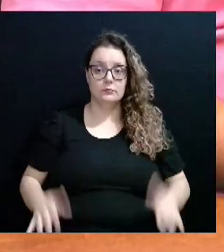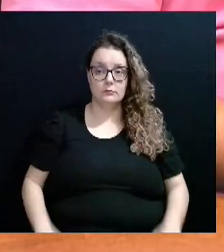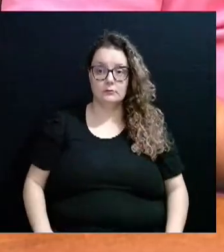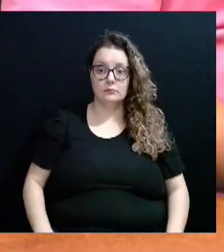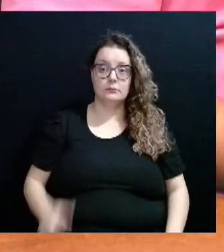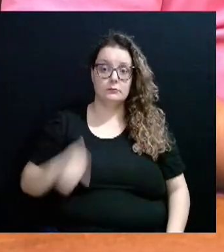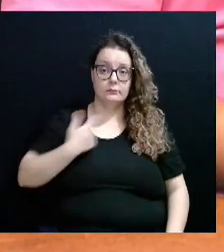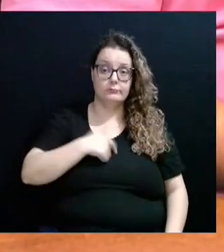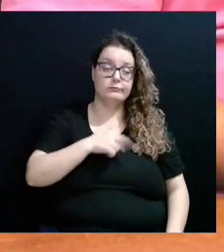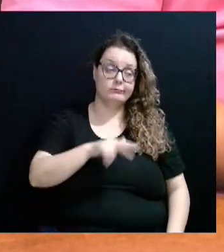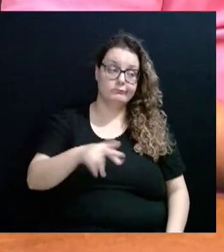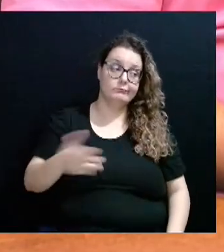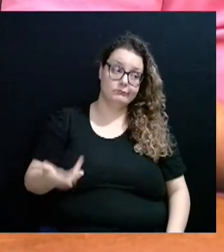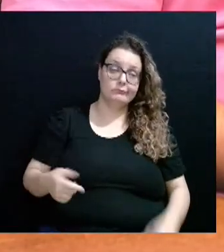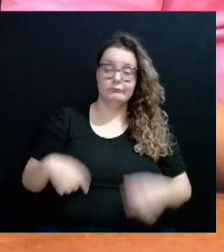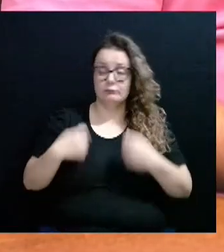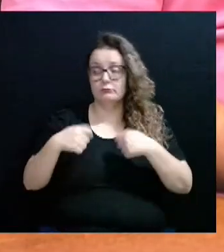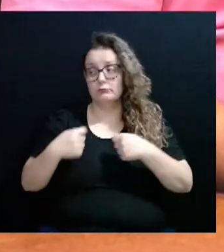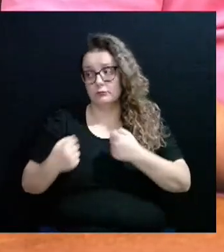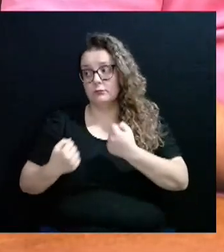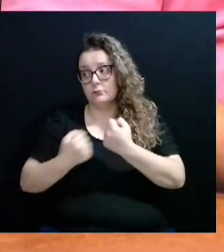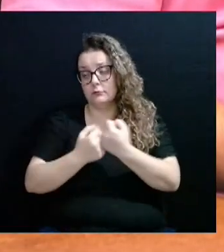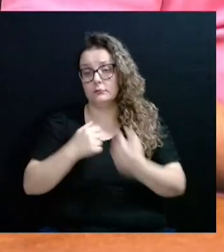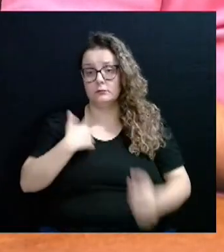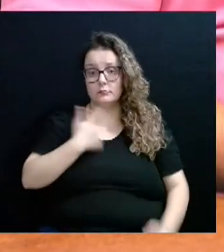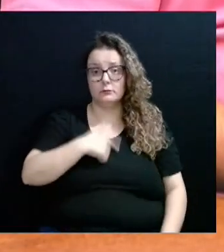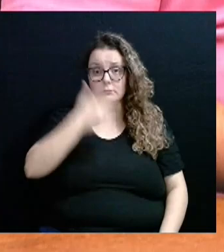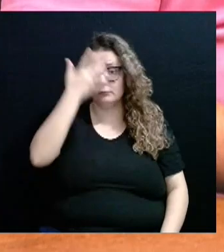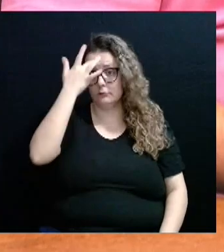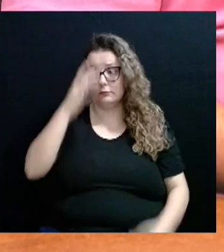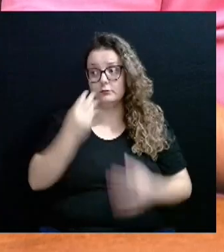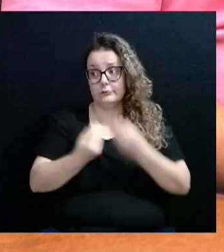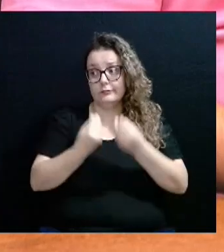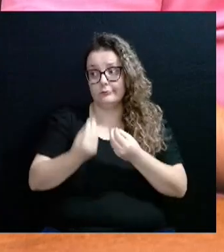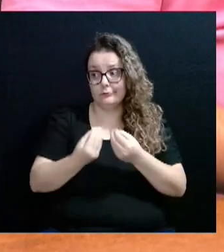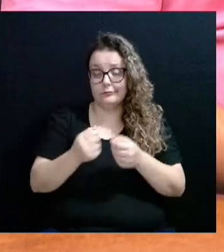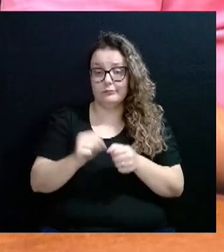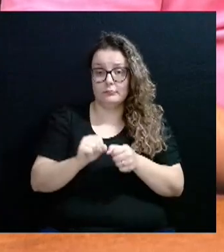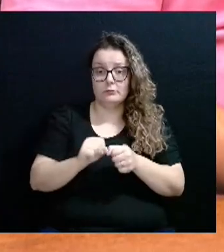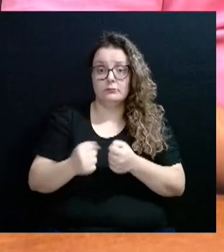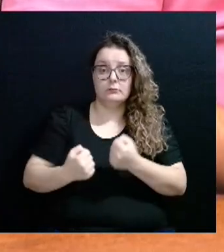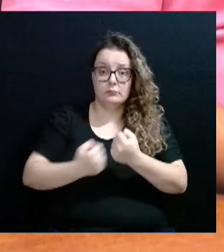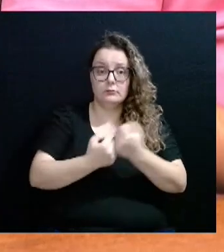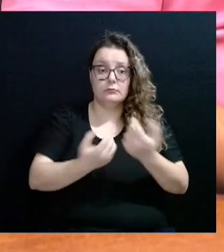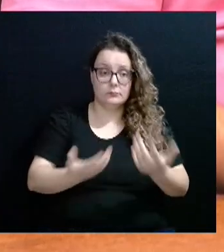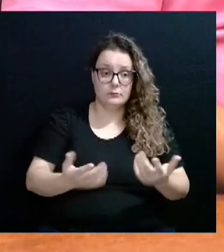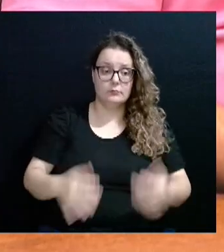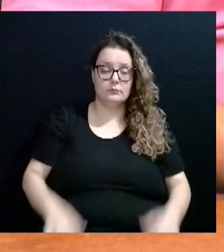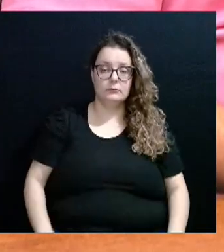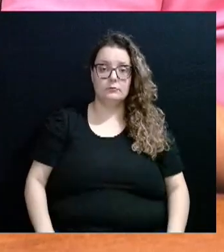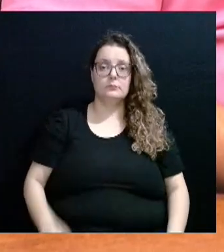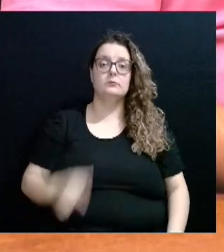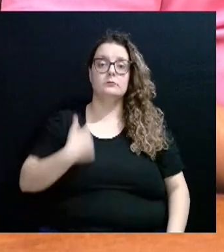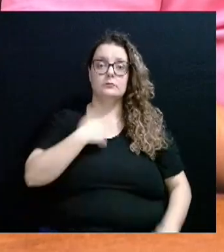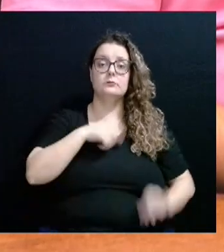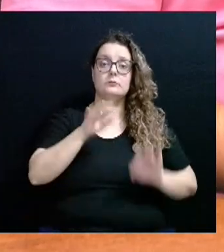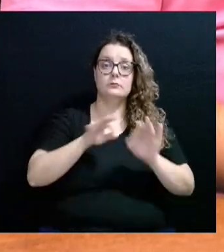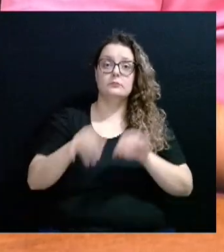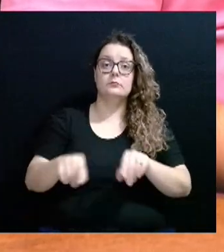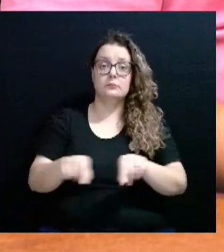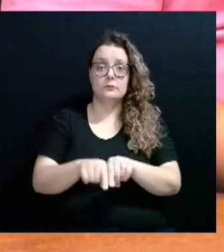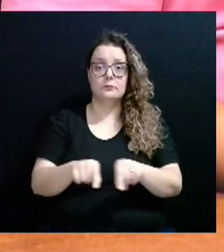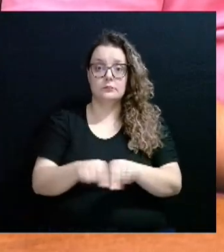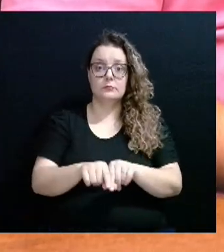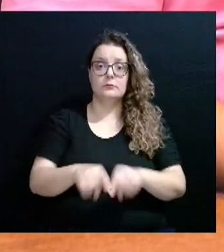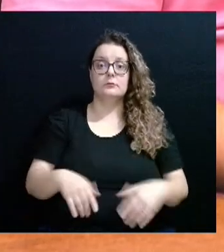estavam precisando do nosso apoio e a gente não sabia como fazer. Então, nós organizamos também um projeto aqui